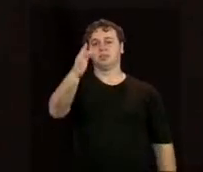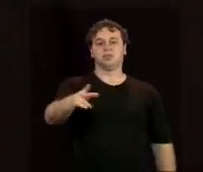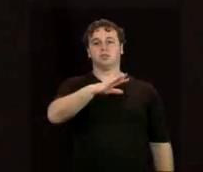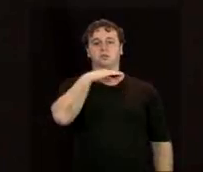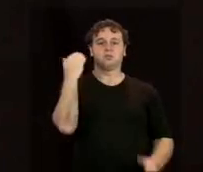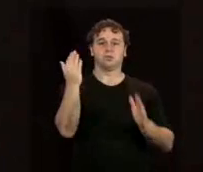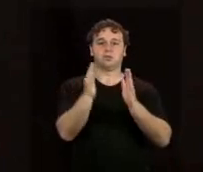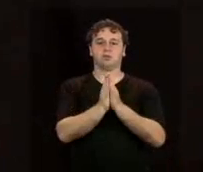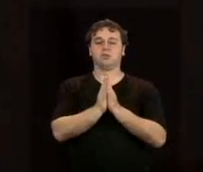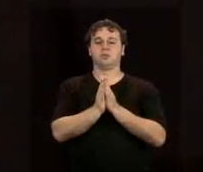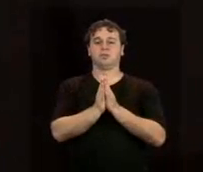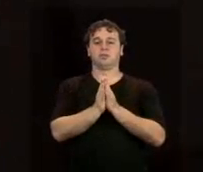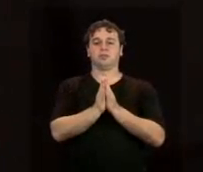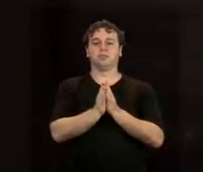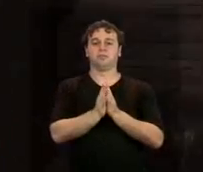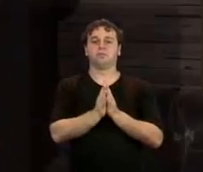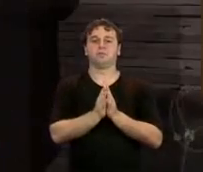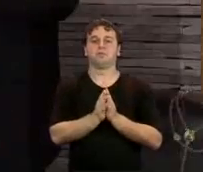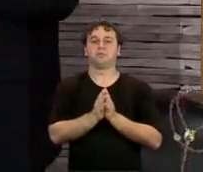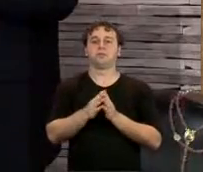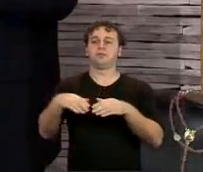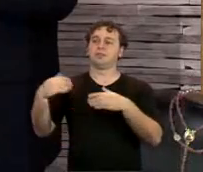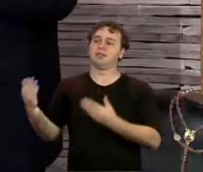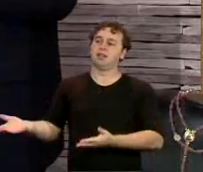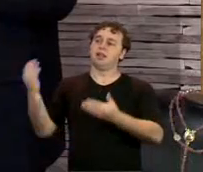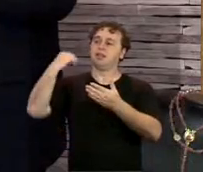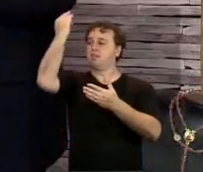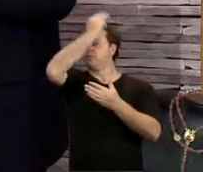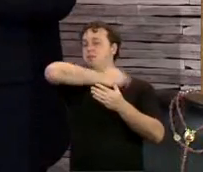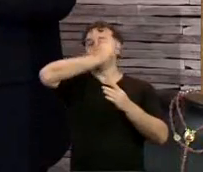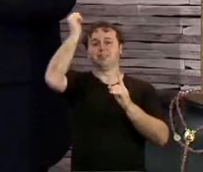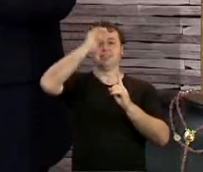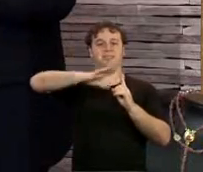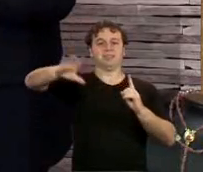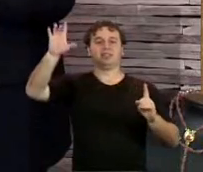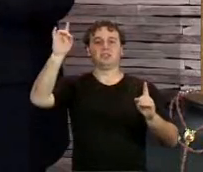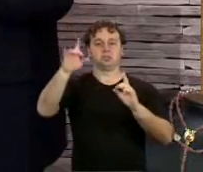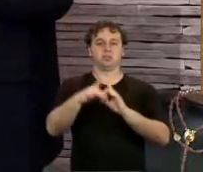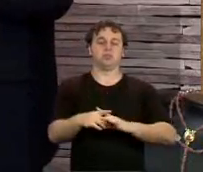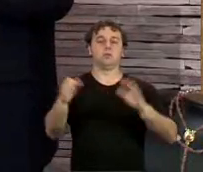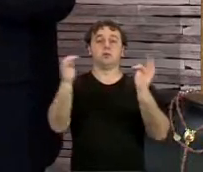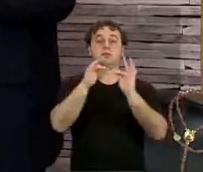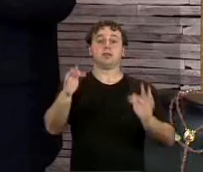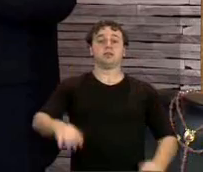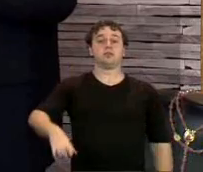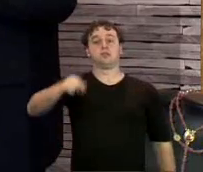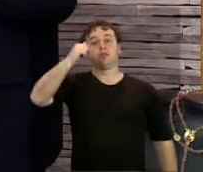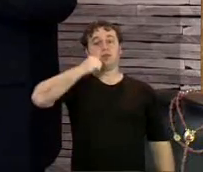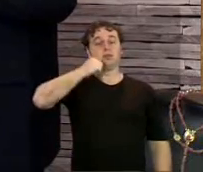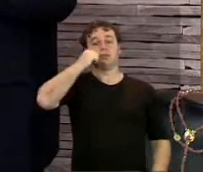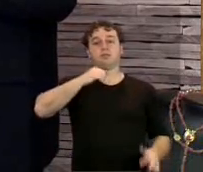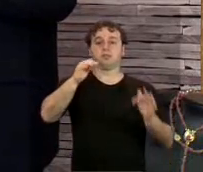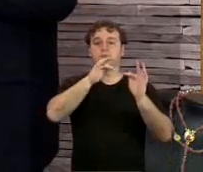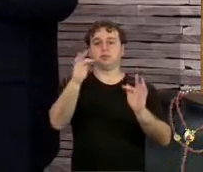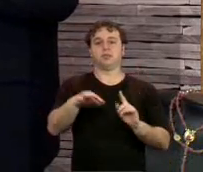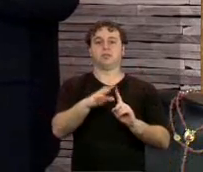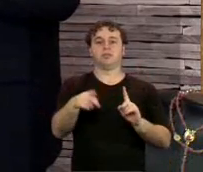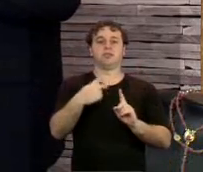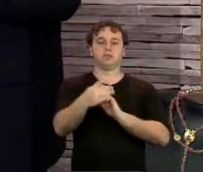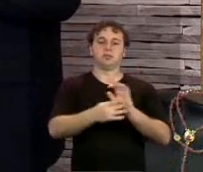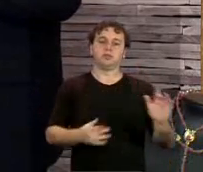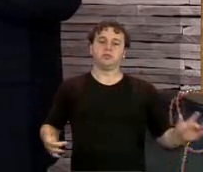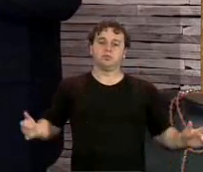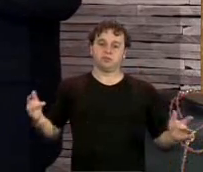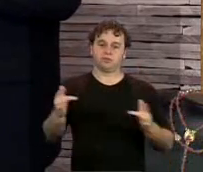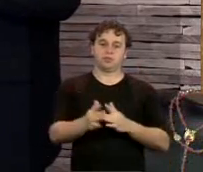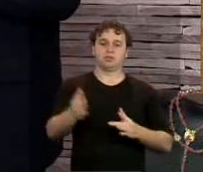agora e na hora de nossa morte. Amém. Ave Maria, cheia de graça, o Senhor é convosco. Bendita sois vós entre as mulheres, e